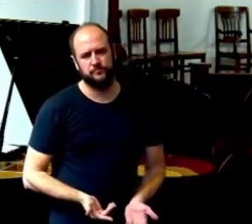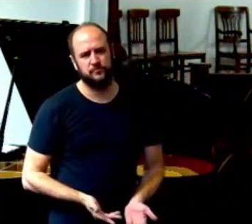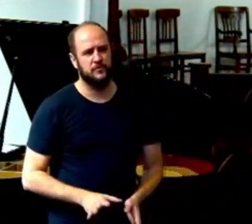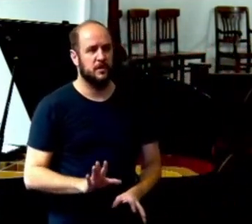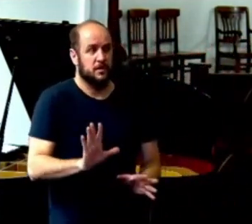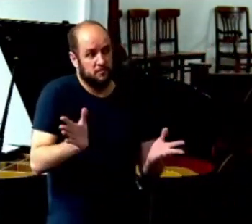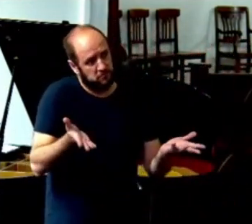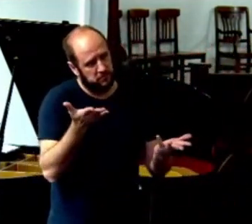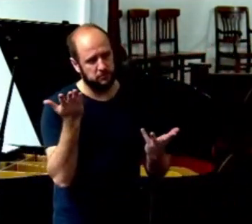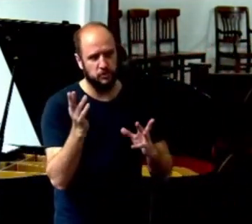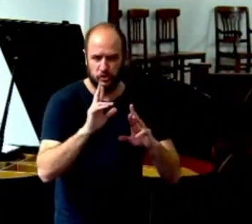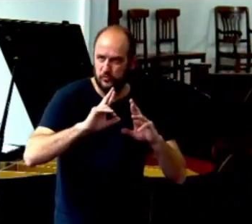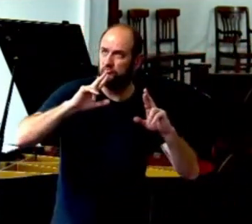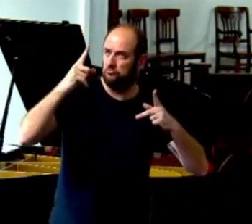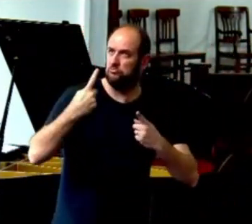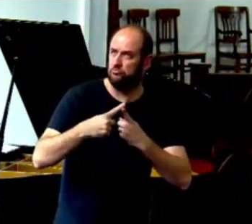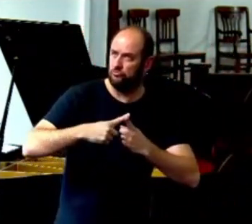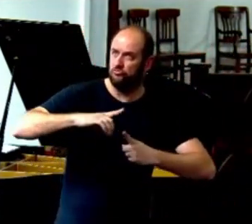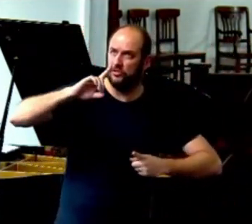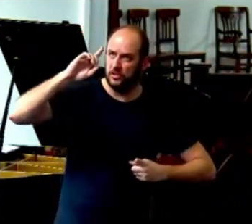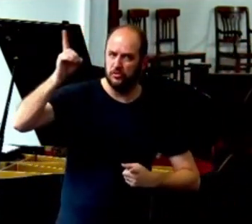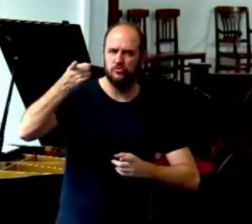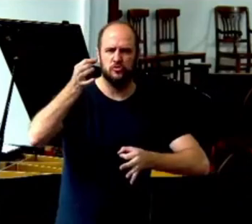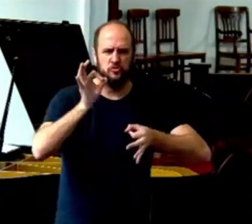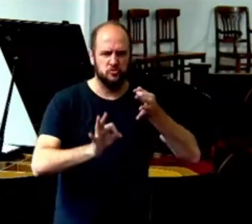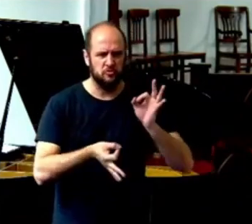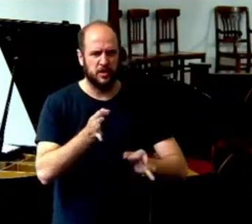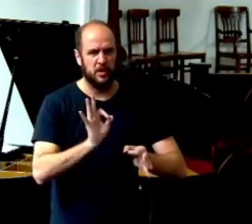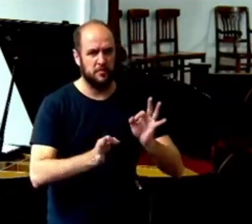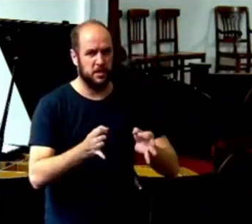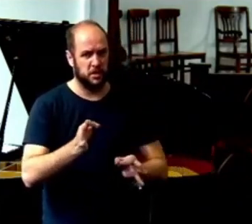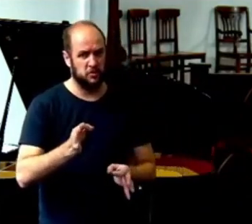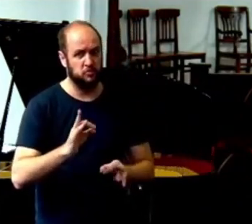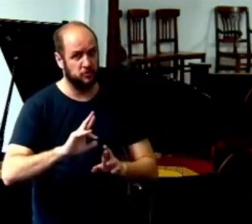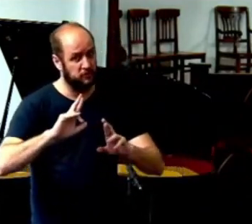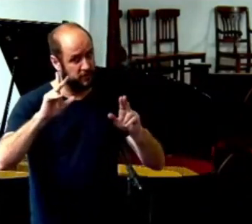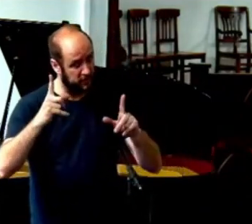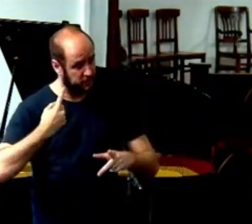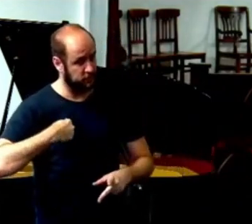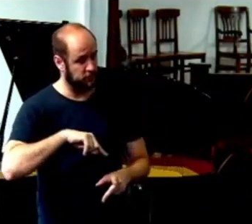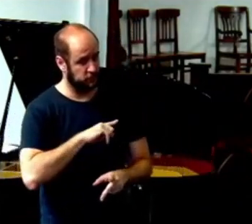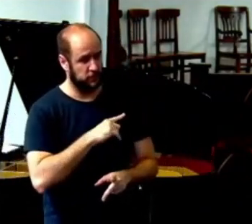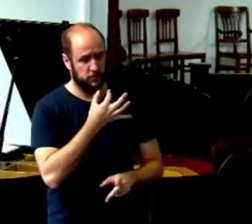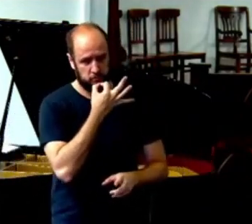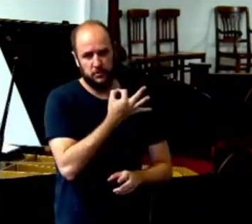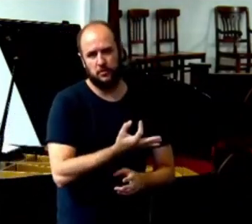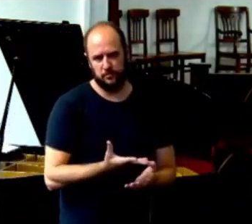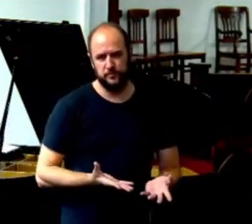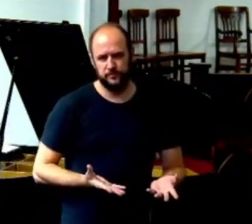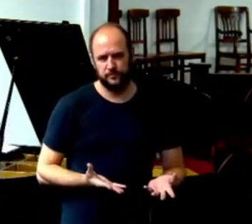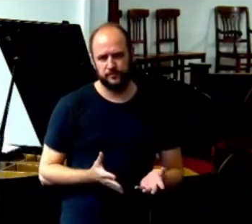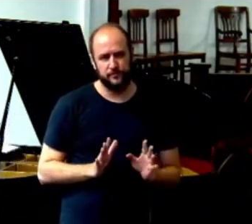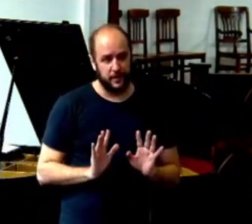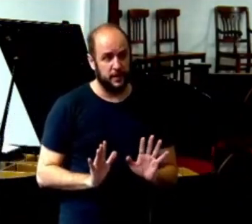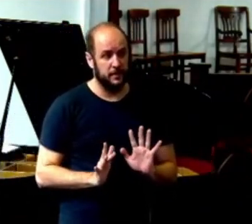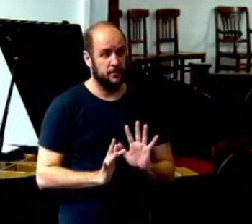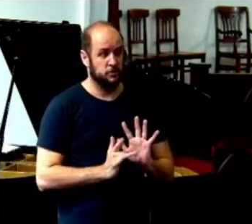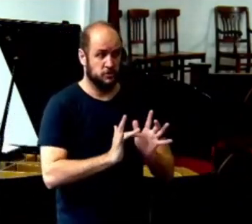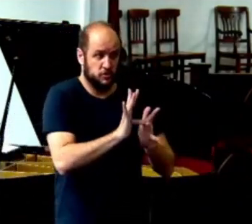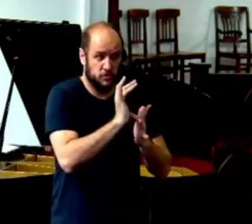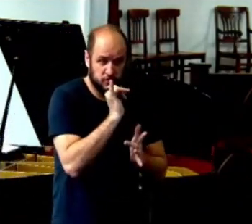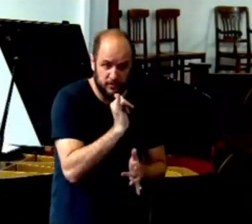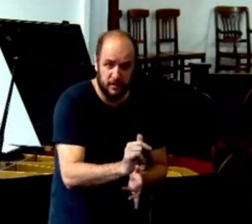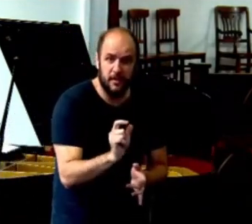os princípios de julgamento que às vezes nós usamos. Pelo contrário, Jesus está dizendo